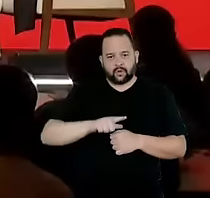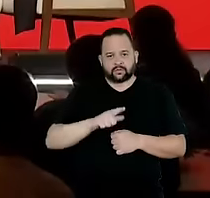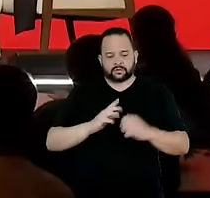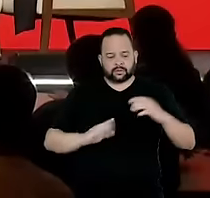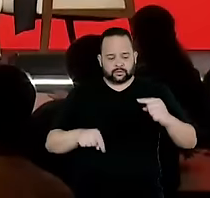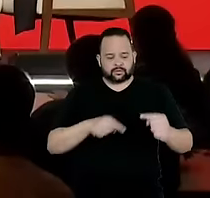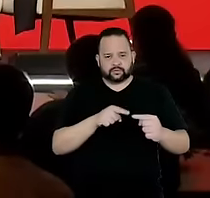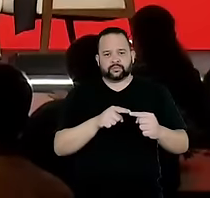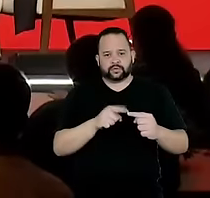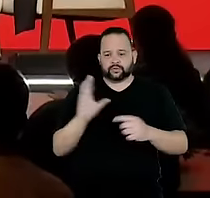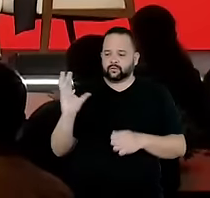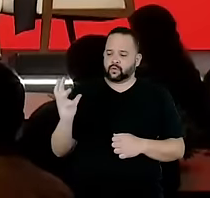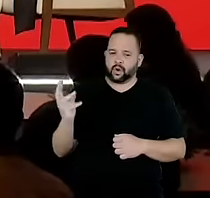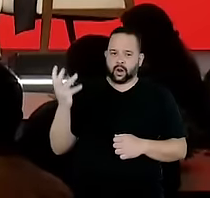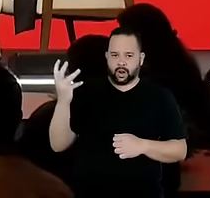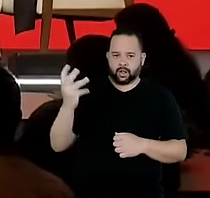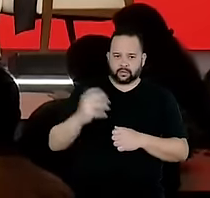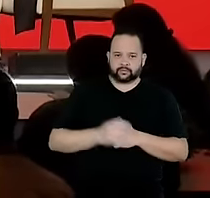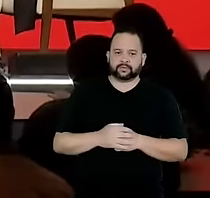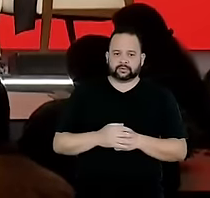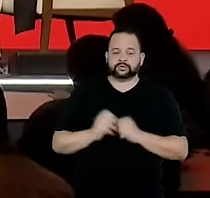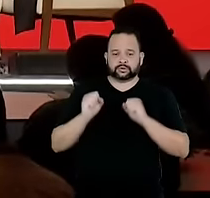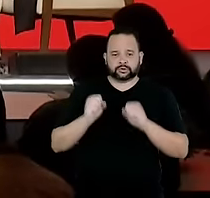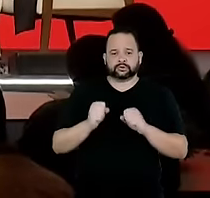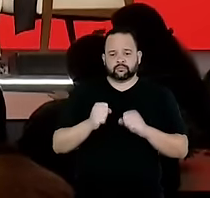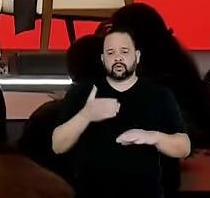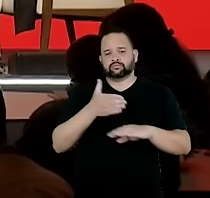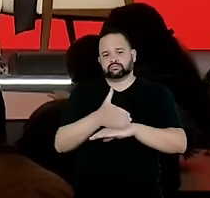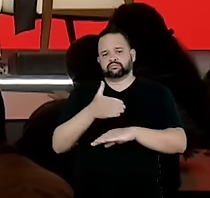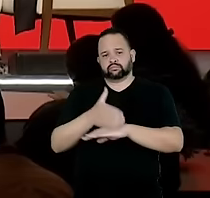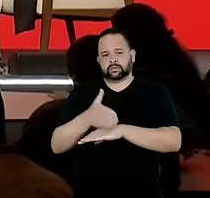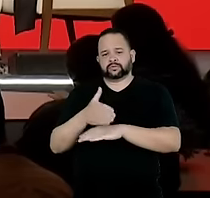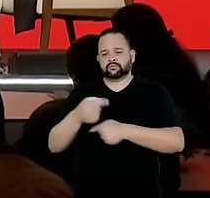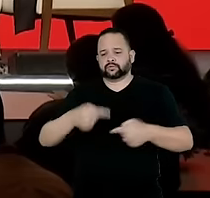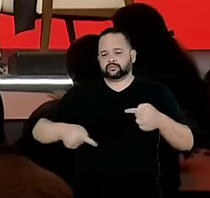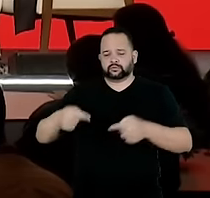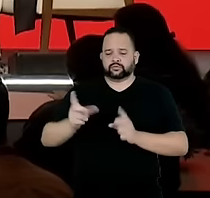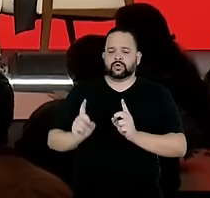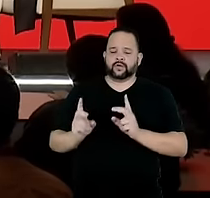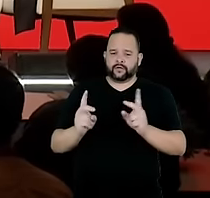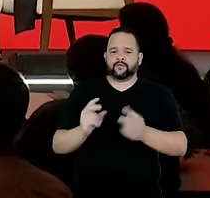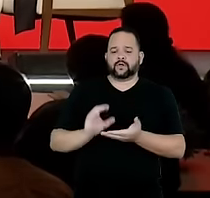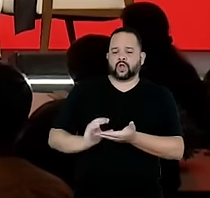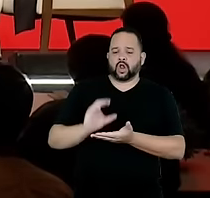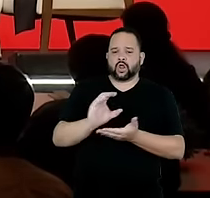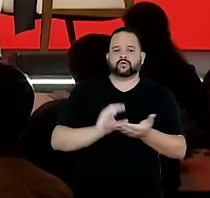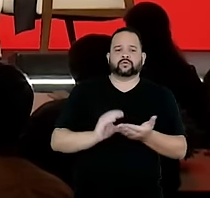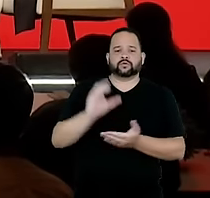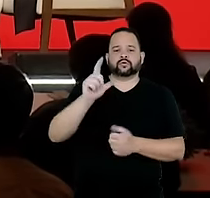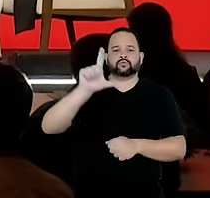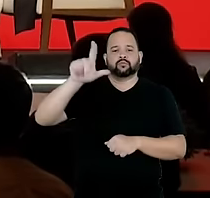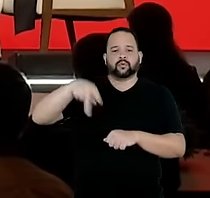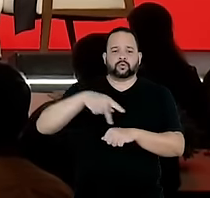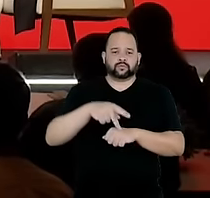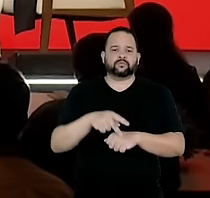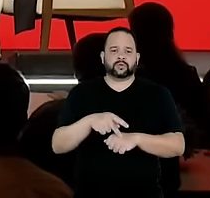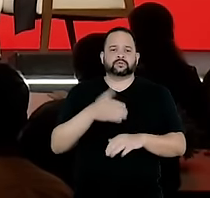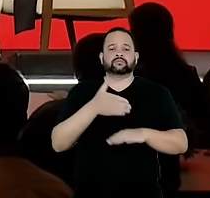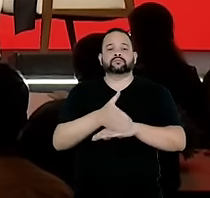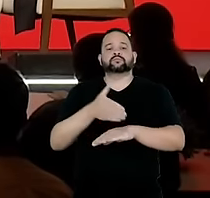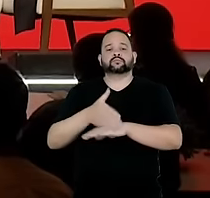entrar nessa nessa Sea Internacional e vender os nossos créditos para fora do país e participar mais ativamente do